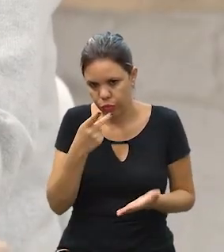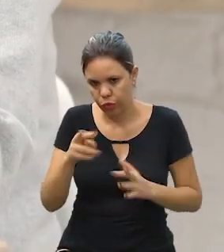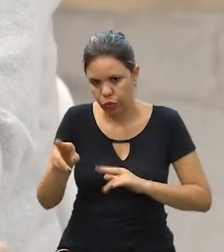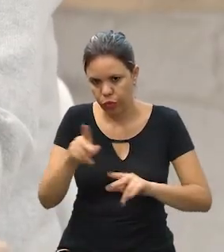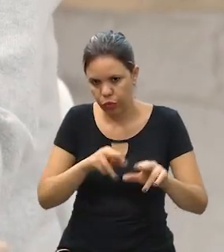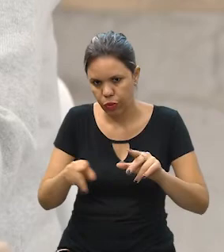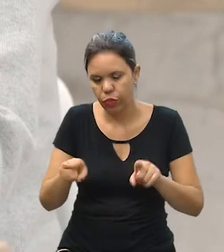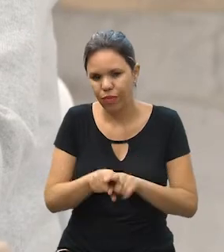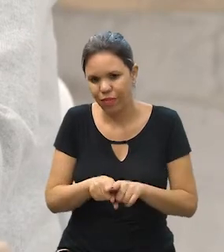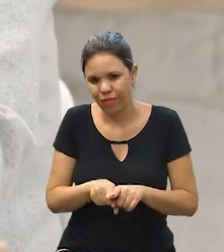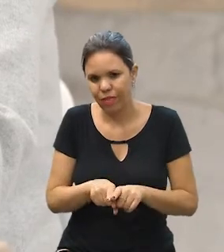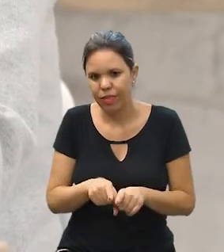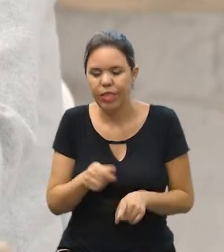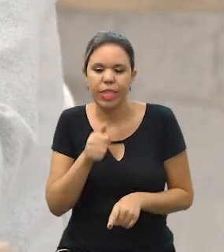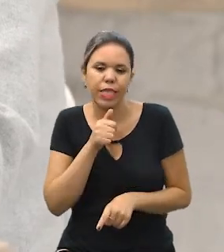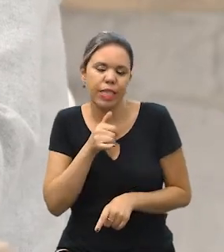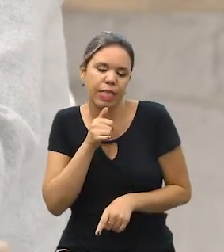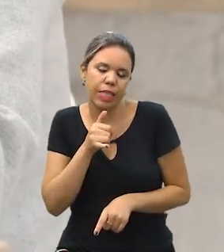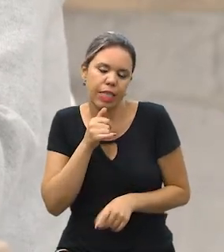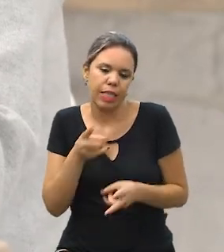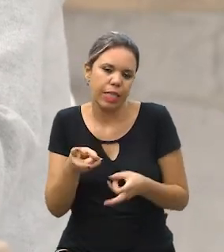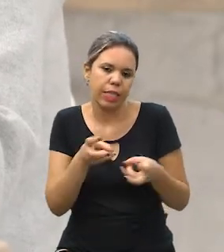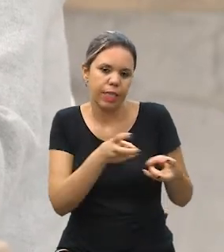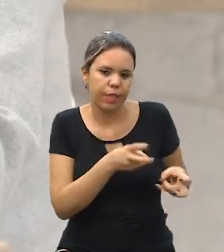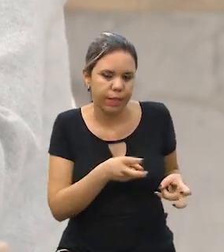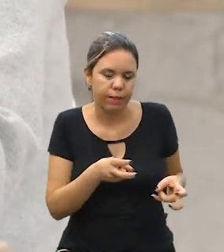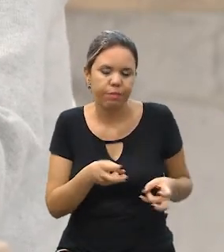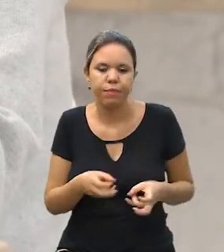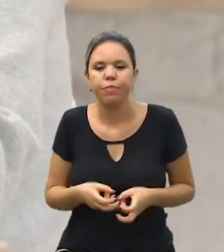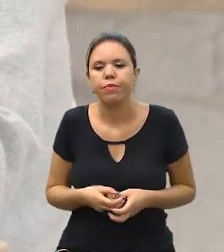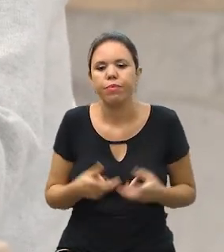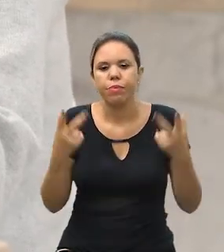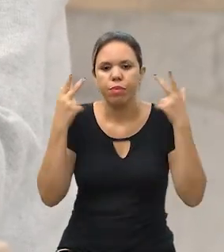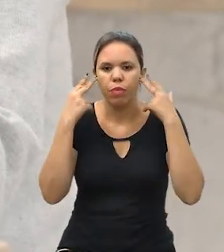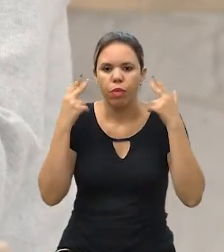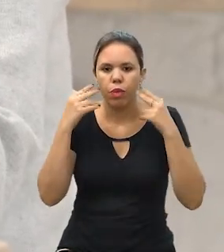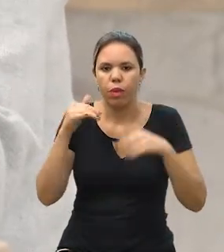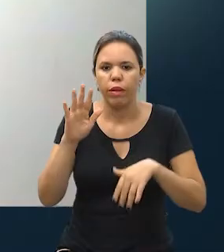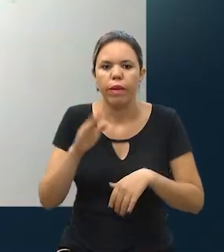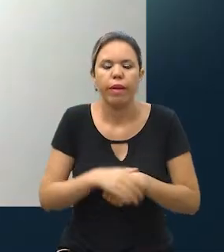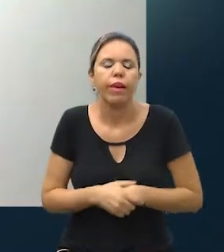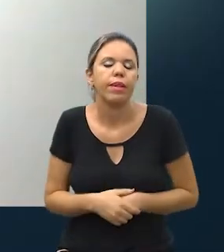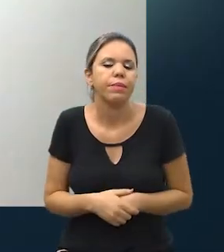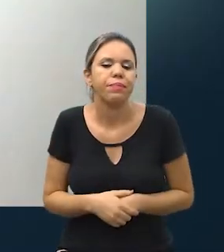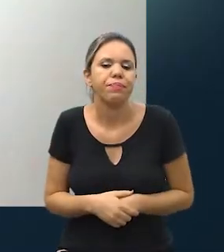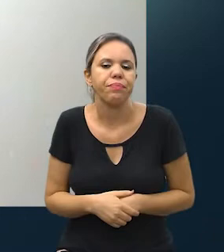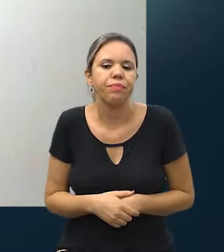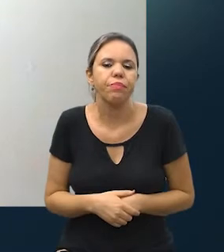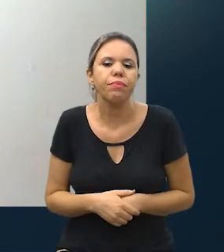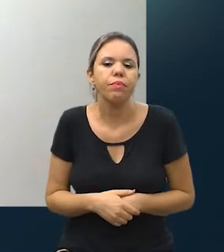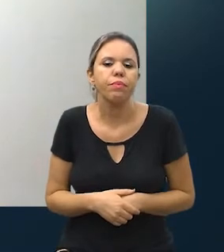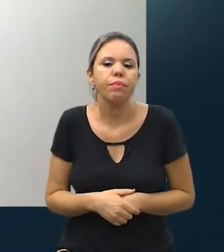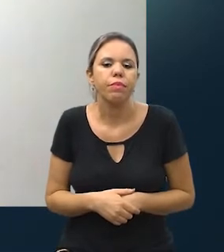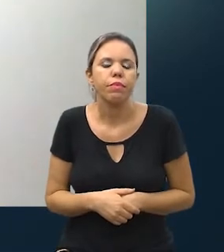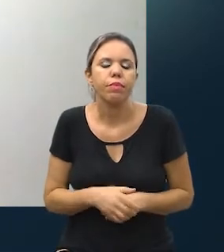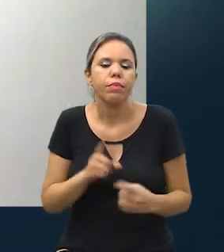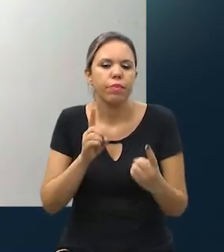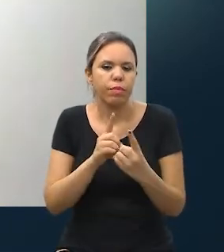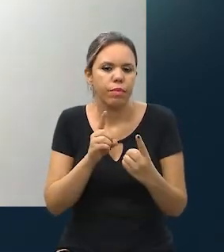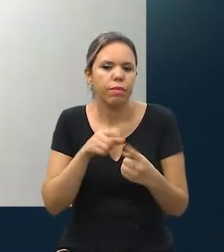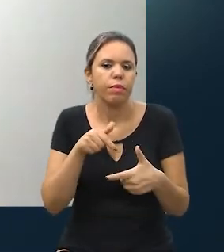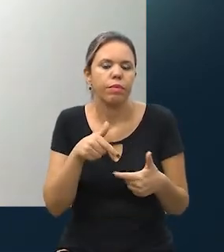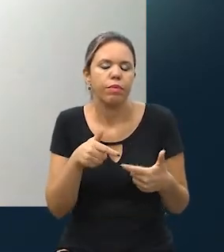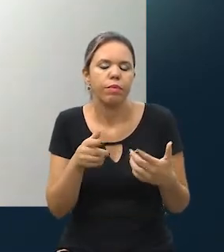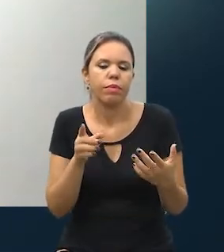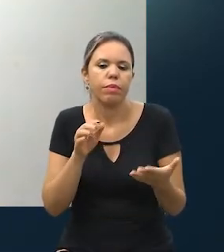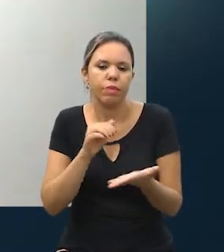diverso, entendeu? Uma das coisas que a gente percebeu, assim, que é comum, é mais comum, é a questão da prestação de